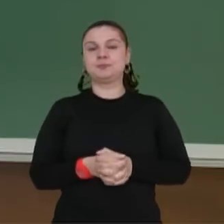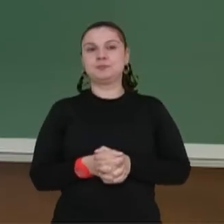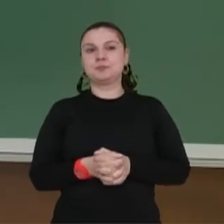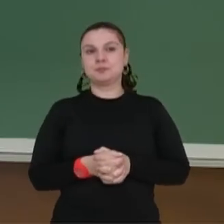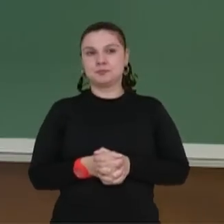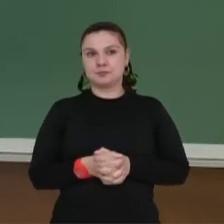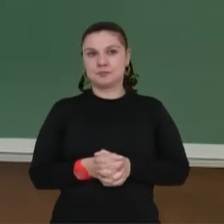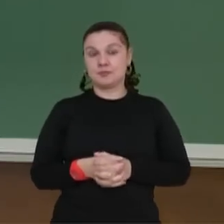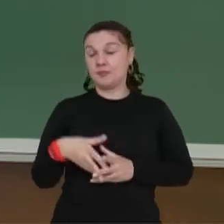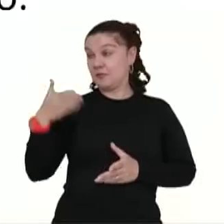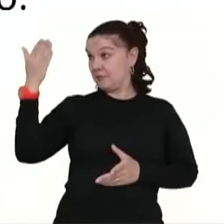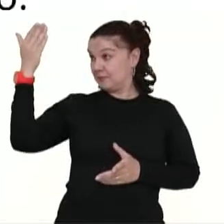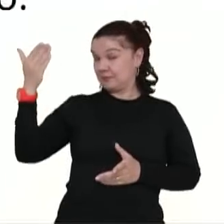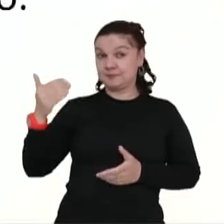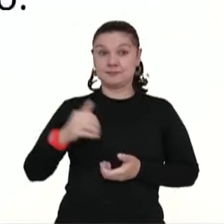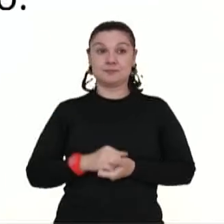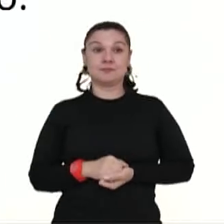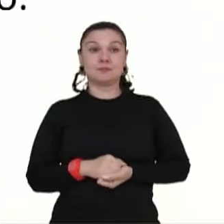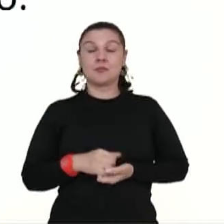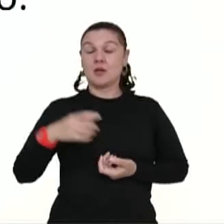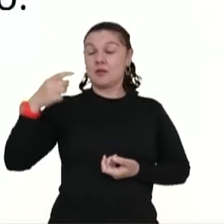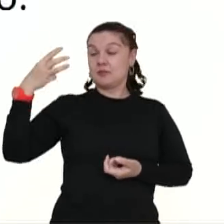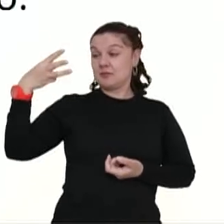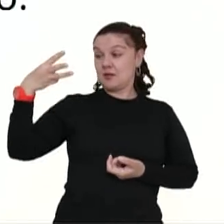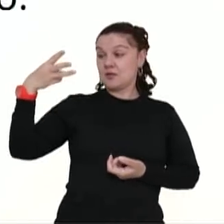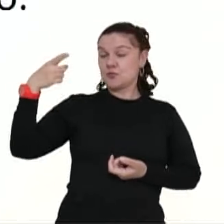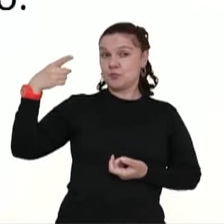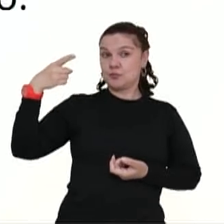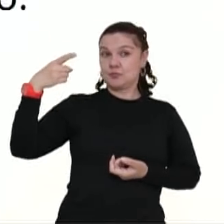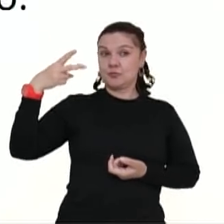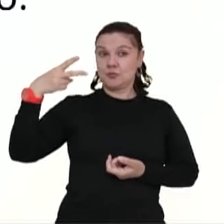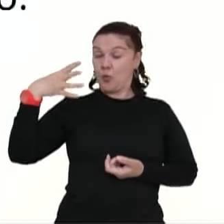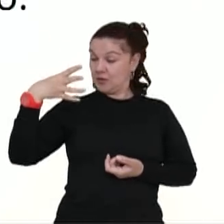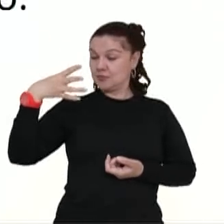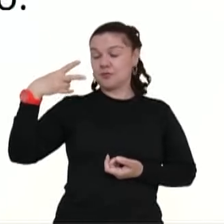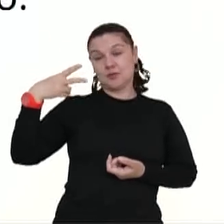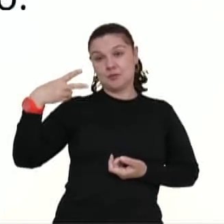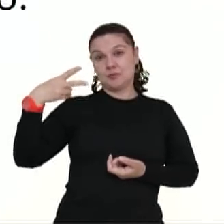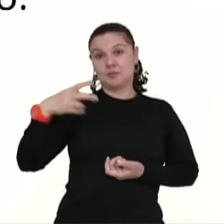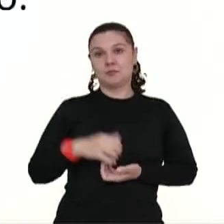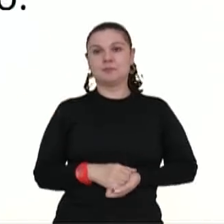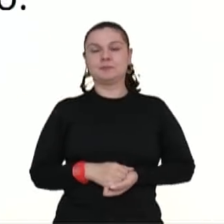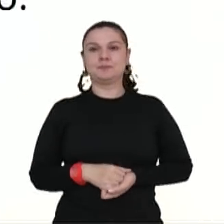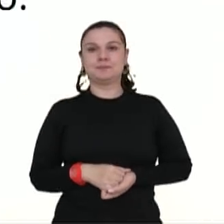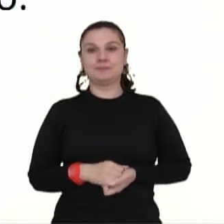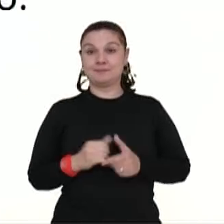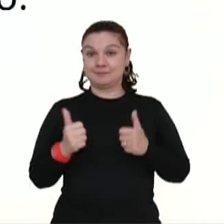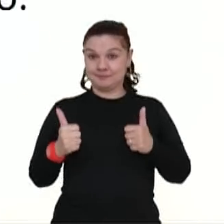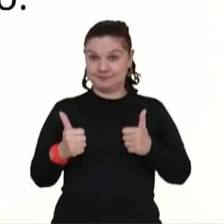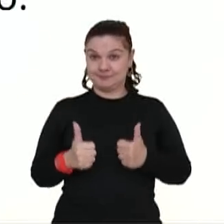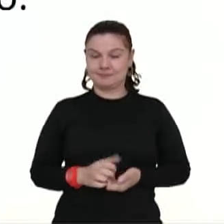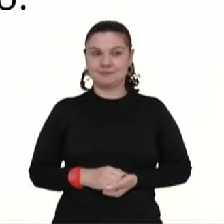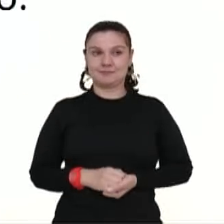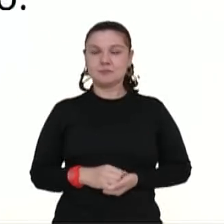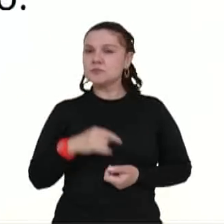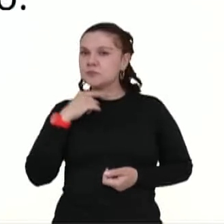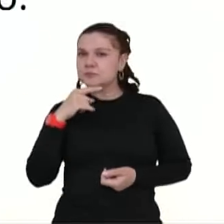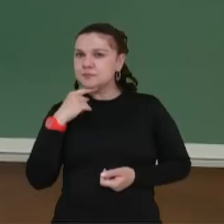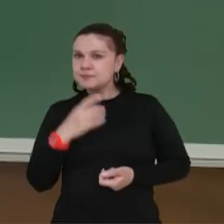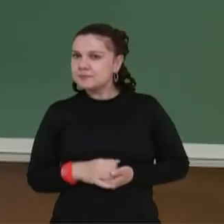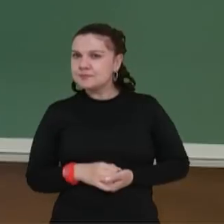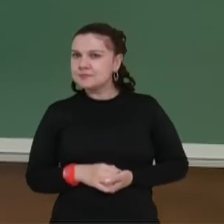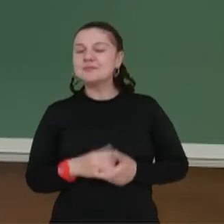amostra. Vamos conferir a resposta? Ficamos assim, 3, 1, 4 e 2. Dúvida